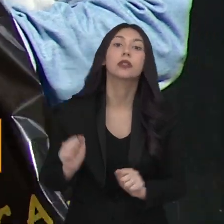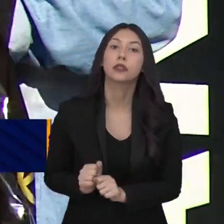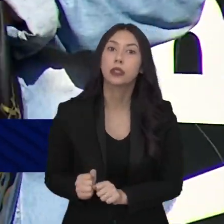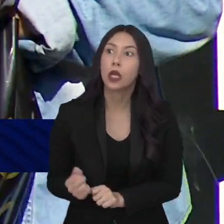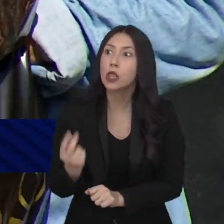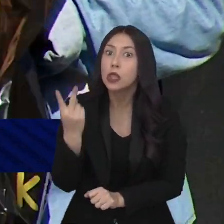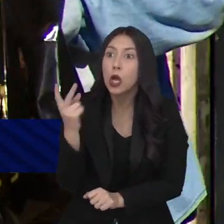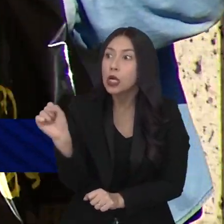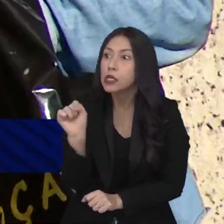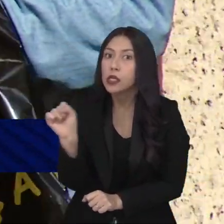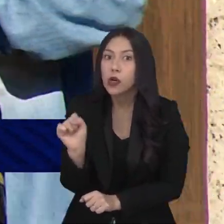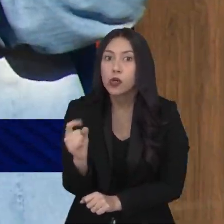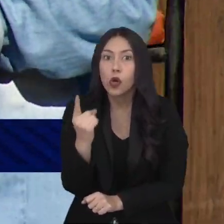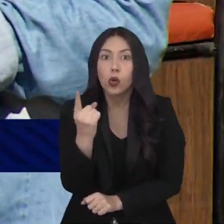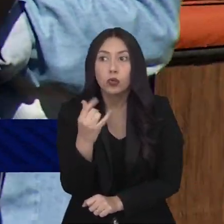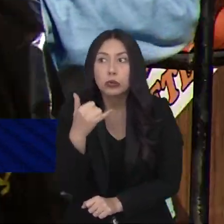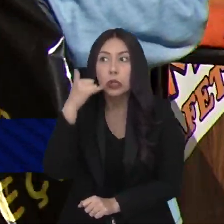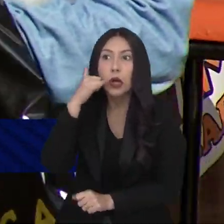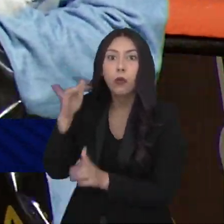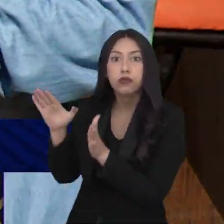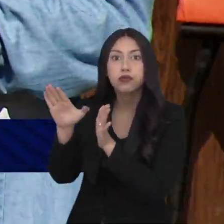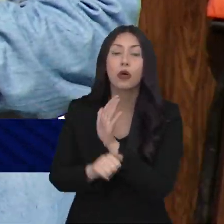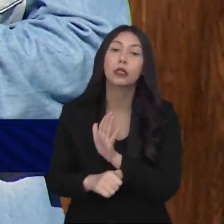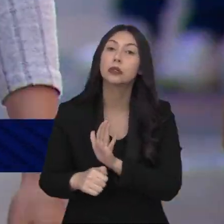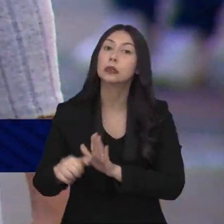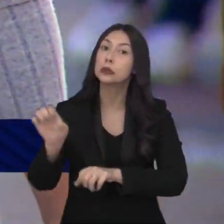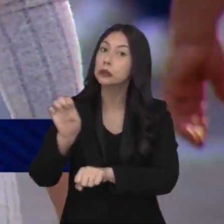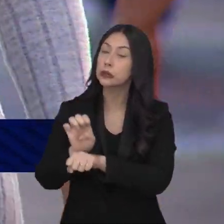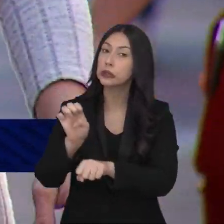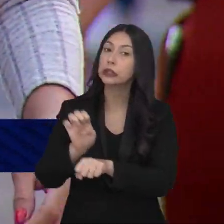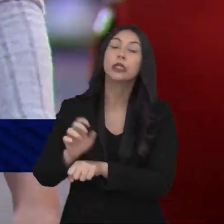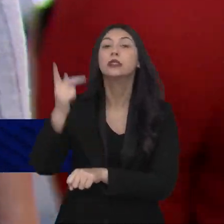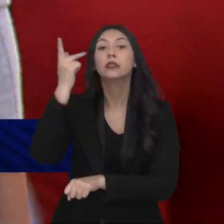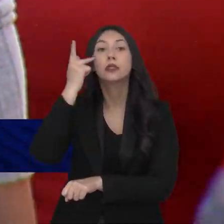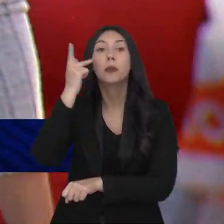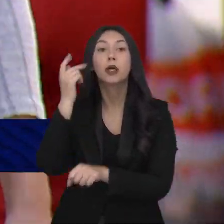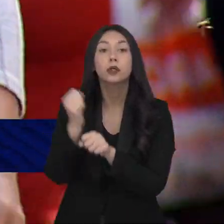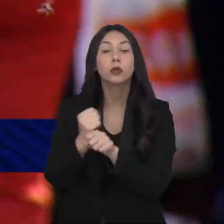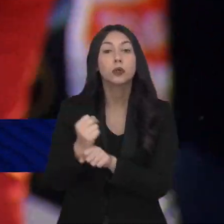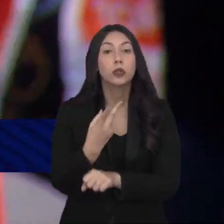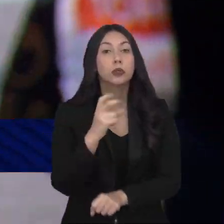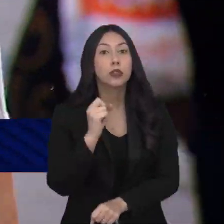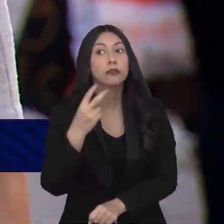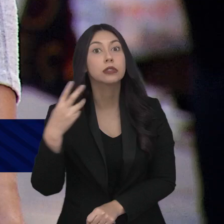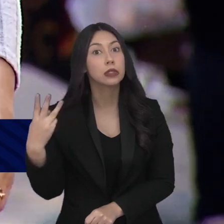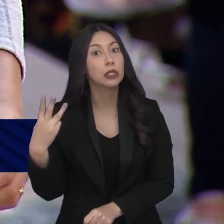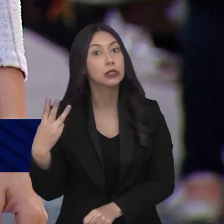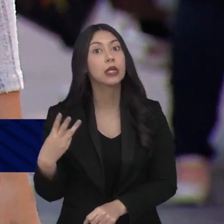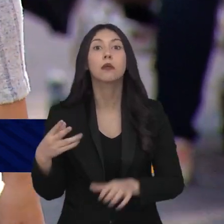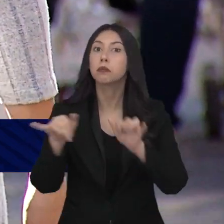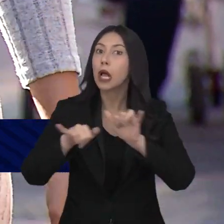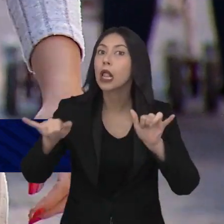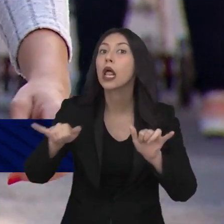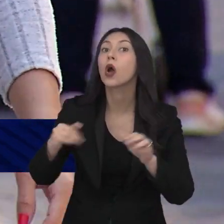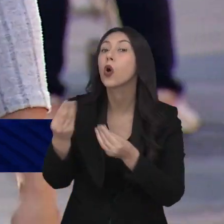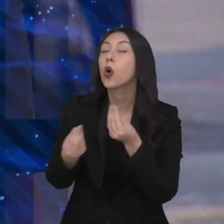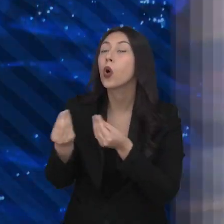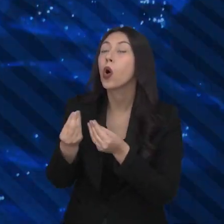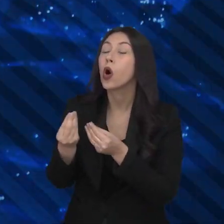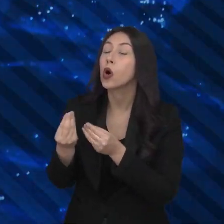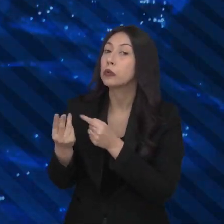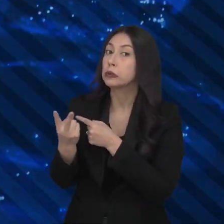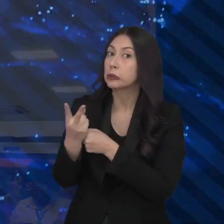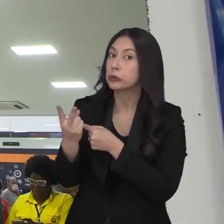2 segundos, um celular foi roubado ou furtado no estado de São Paulo em 2023. Saiba o que fazer para se